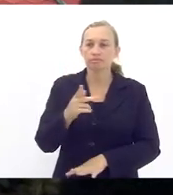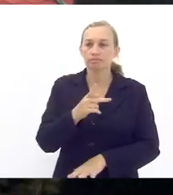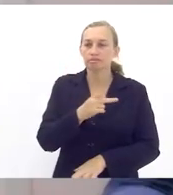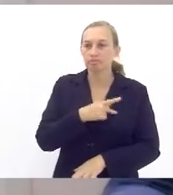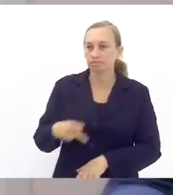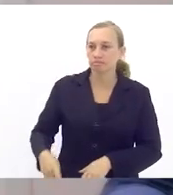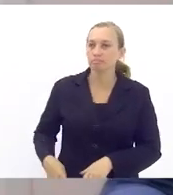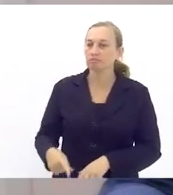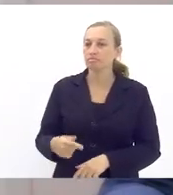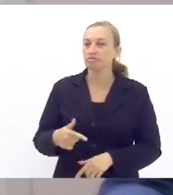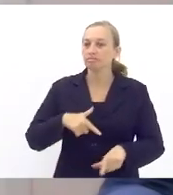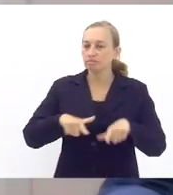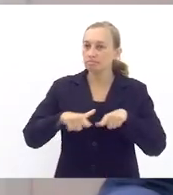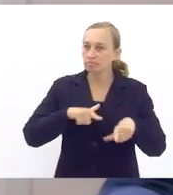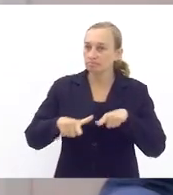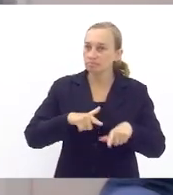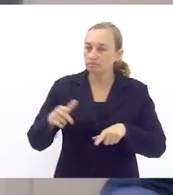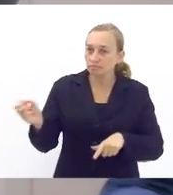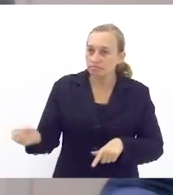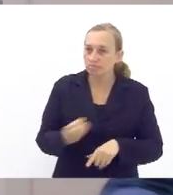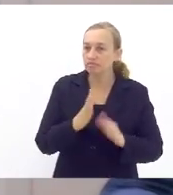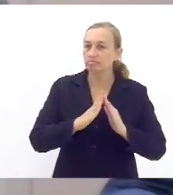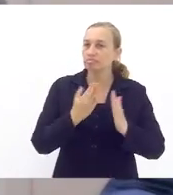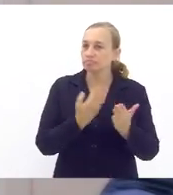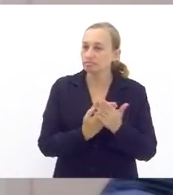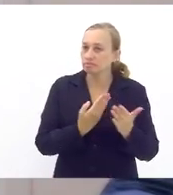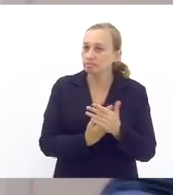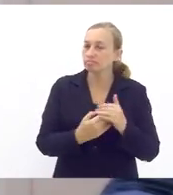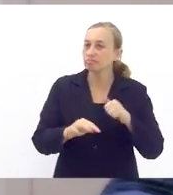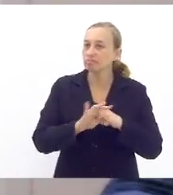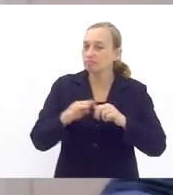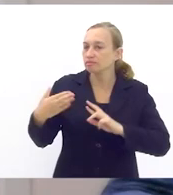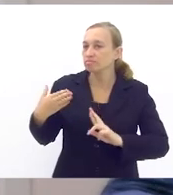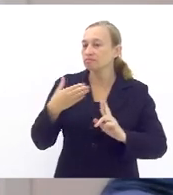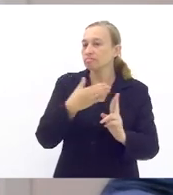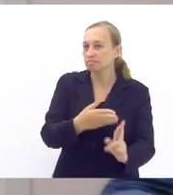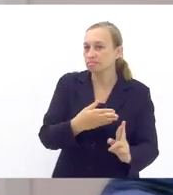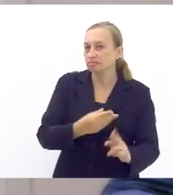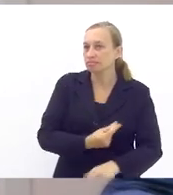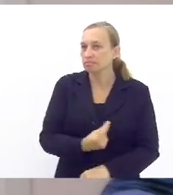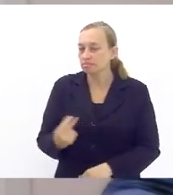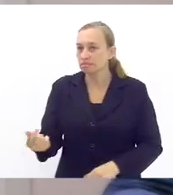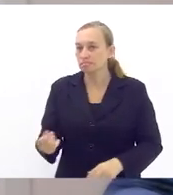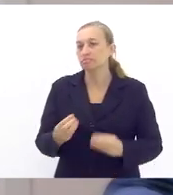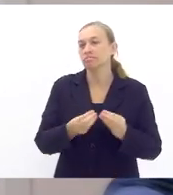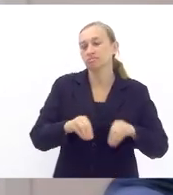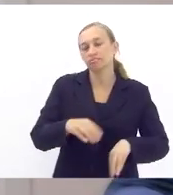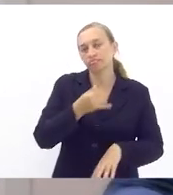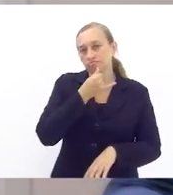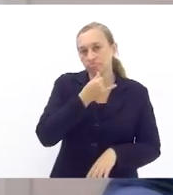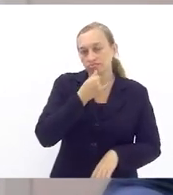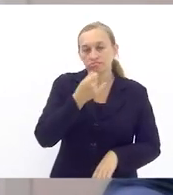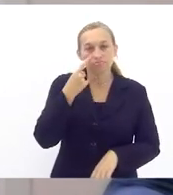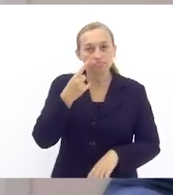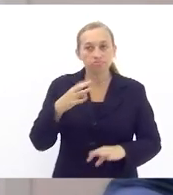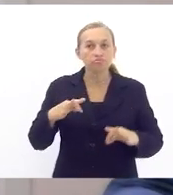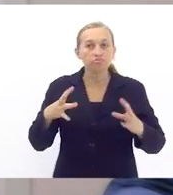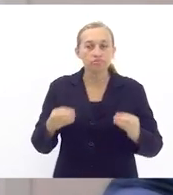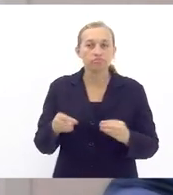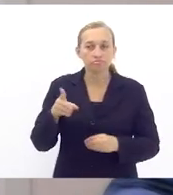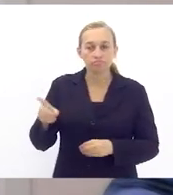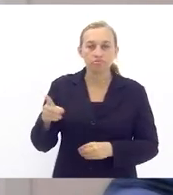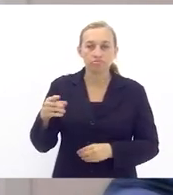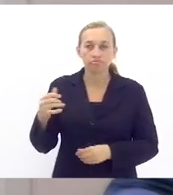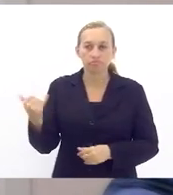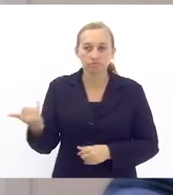ter como uma missão de fato de ter uma nova Faetec uma uma referência sair desse caos é triste demais ouvir tudo isso que ele tá falando